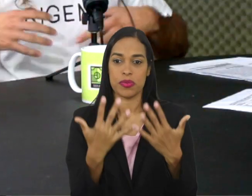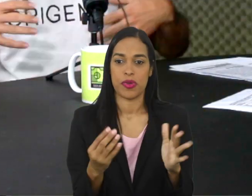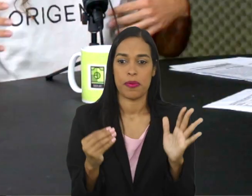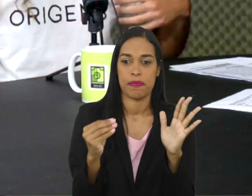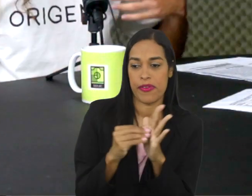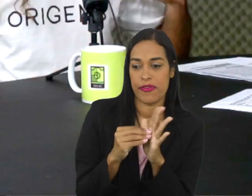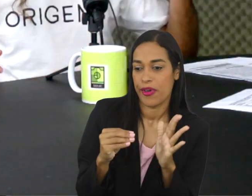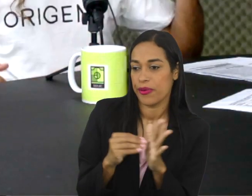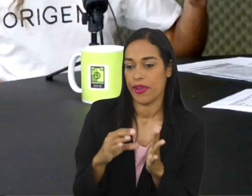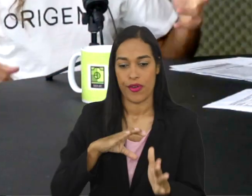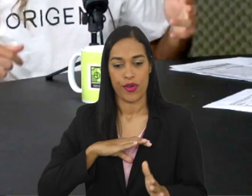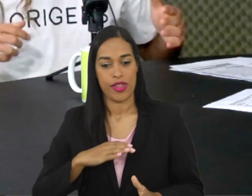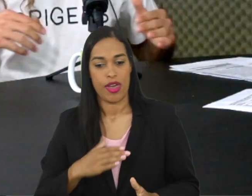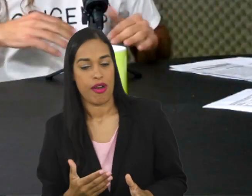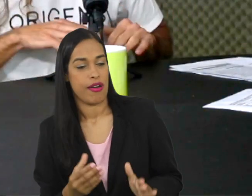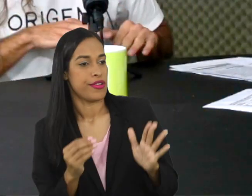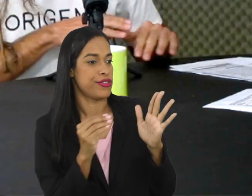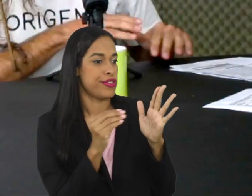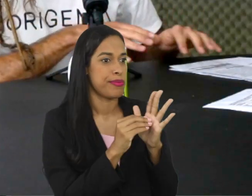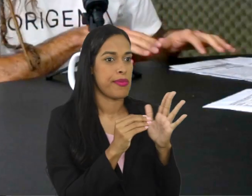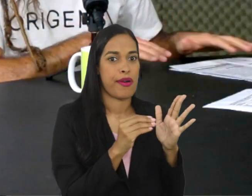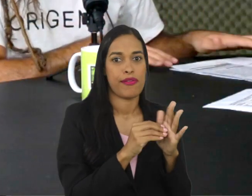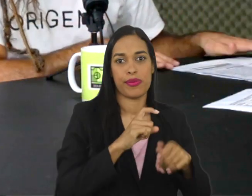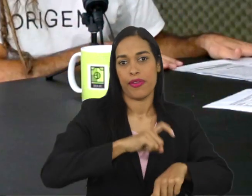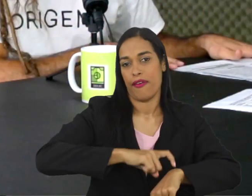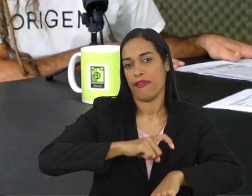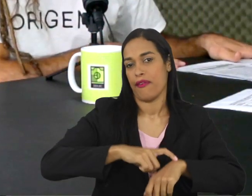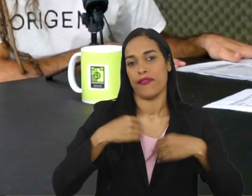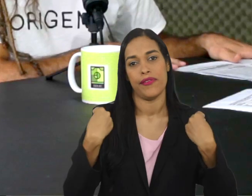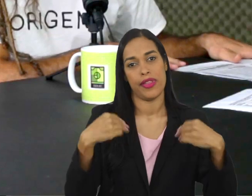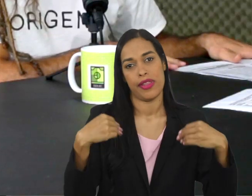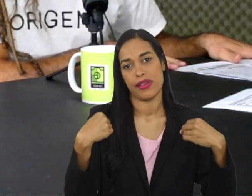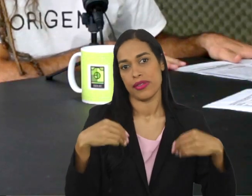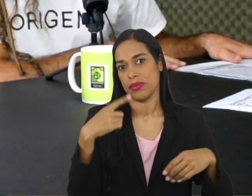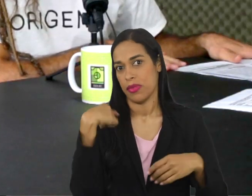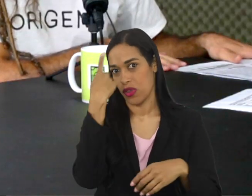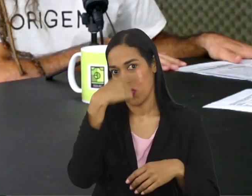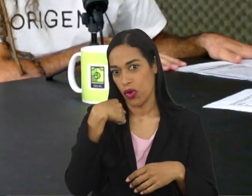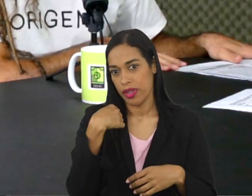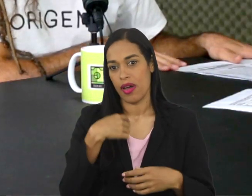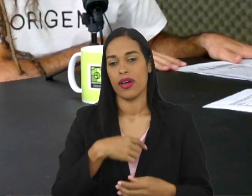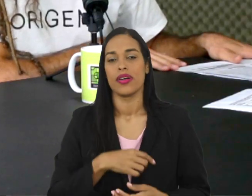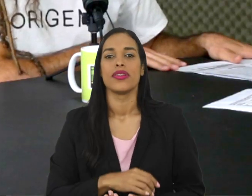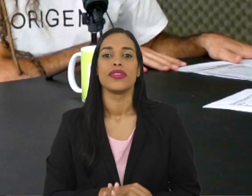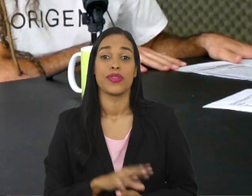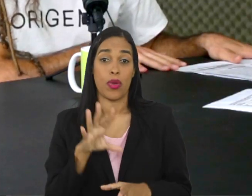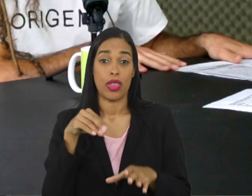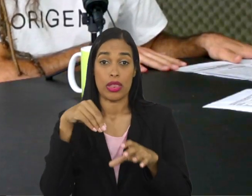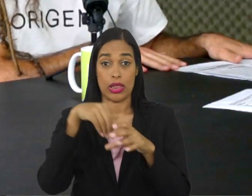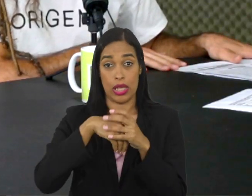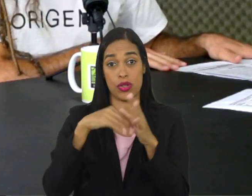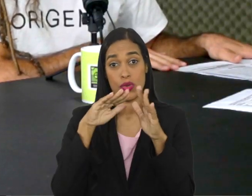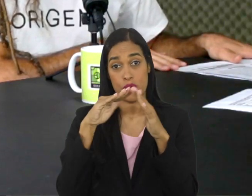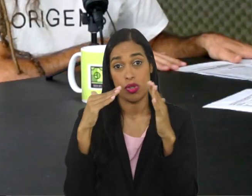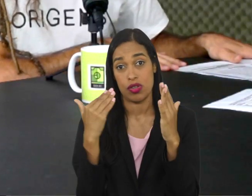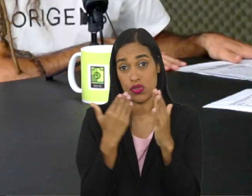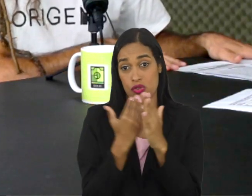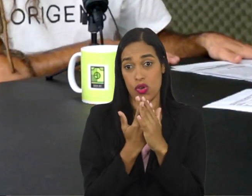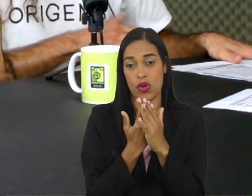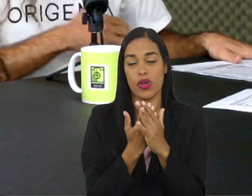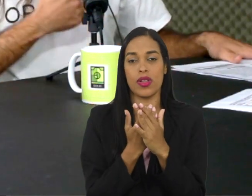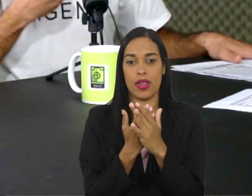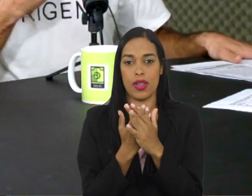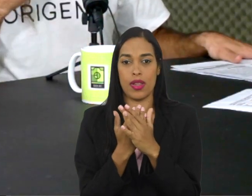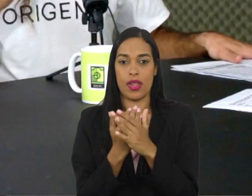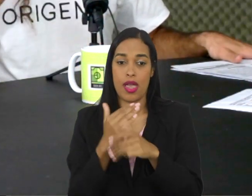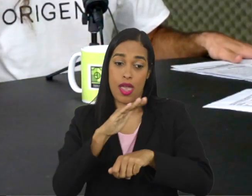me faltava estrutura, me faltava coragem, me faltava flexibilidade na minha carga horária dentro da escola.